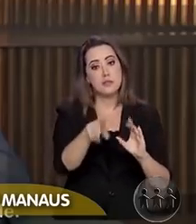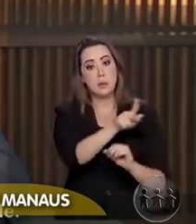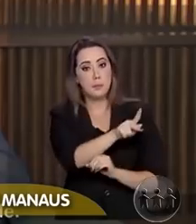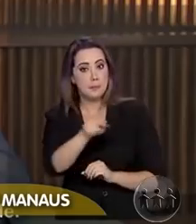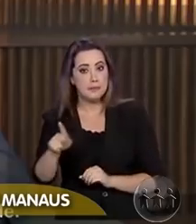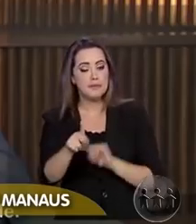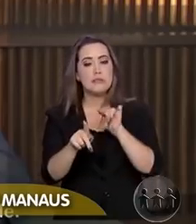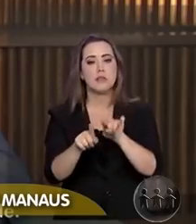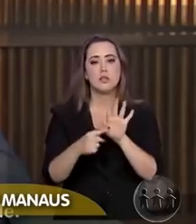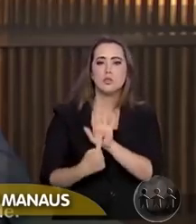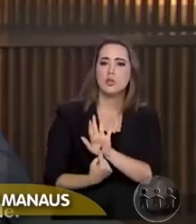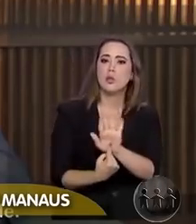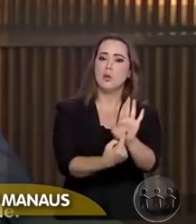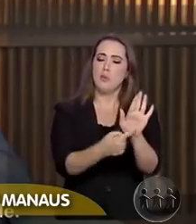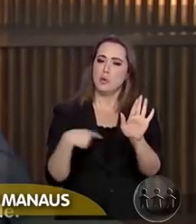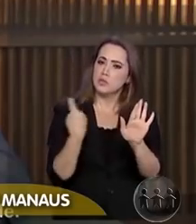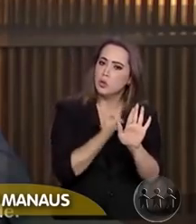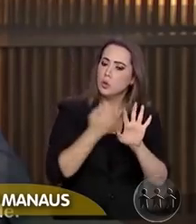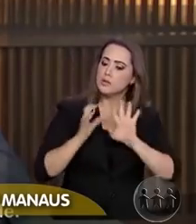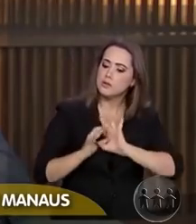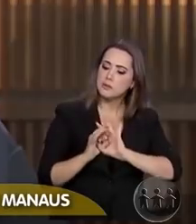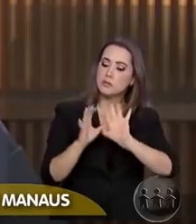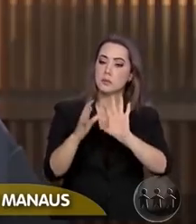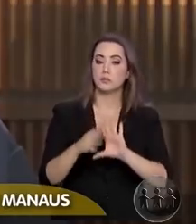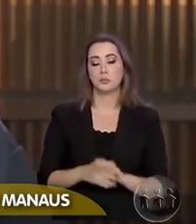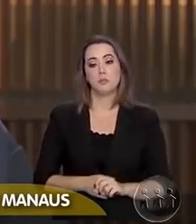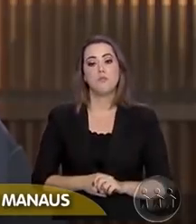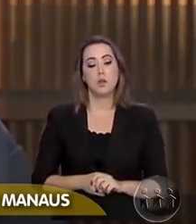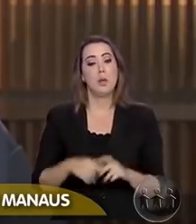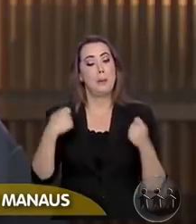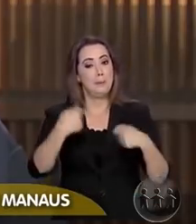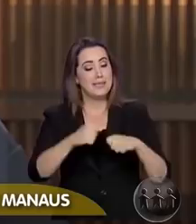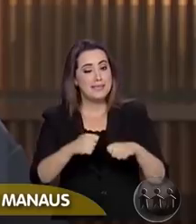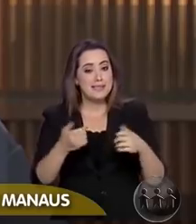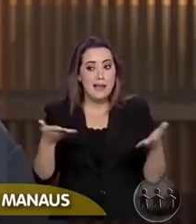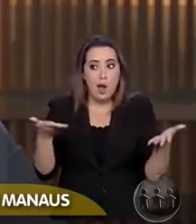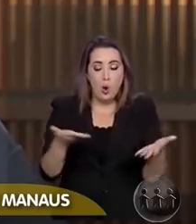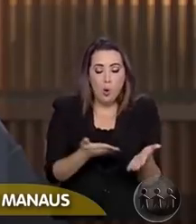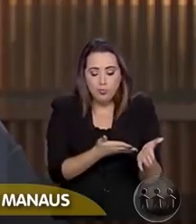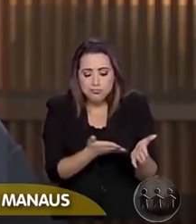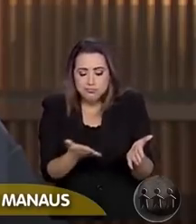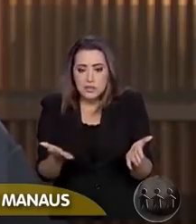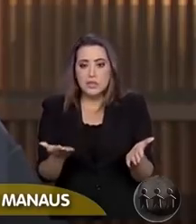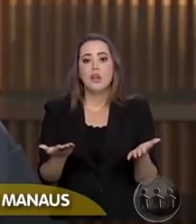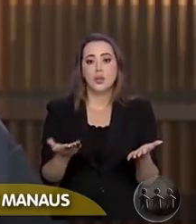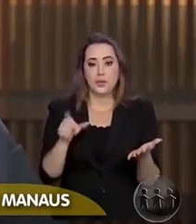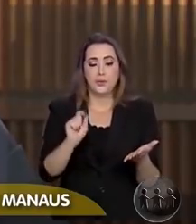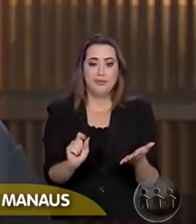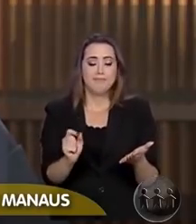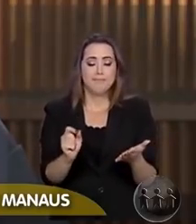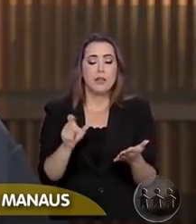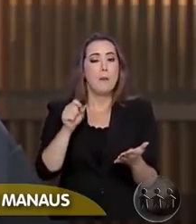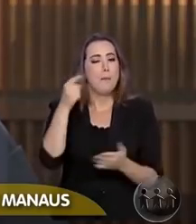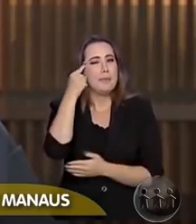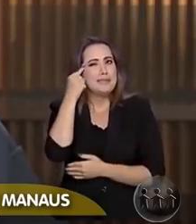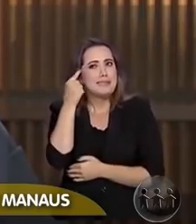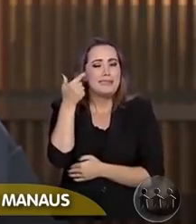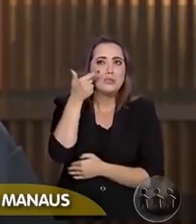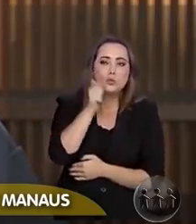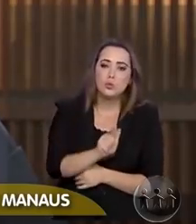este tipo de ação fosse repensada. Precisam, no entanto, diante dos fatos recentes, ser